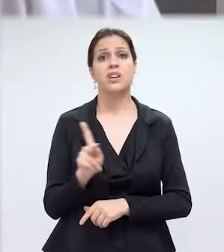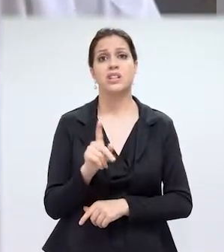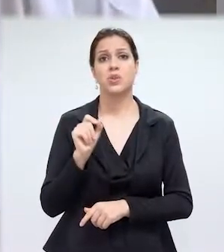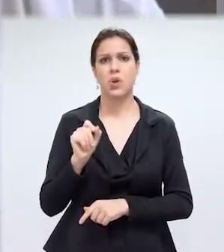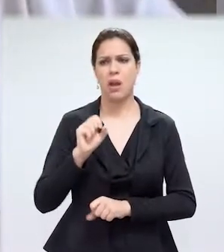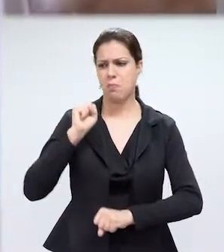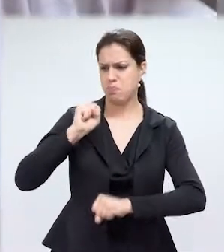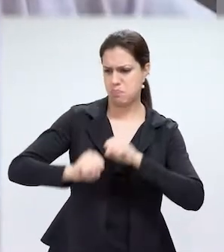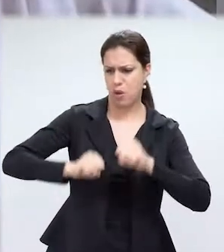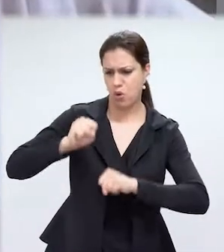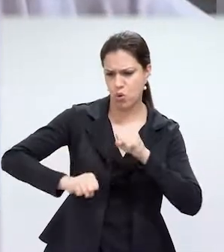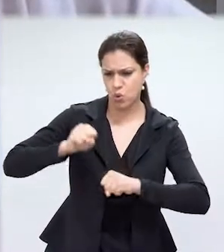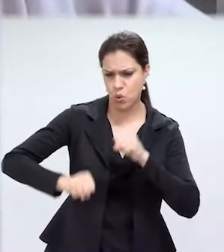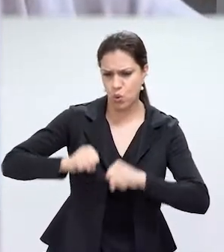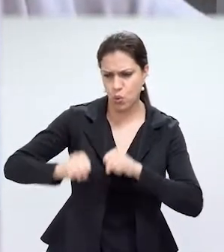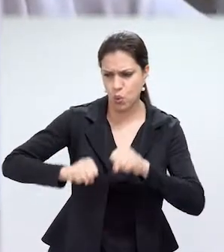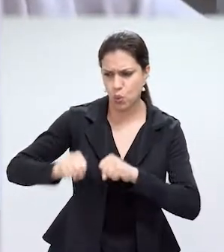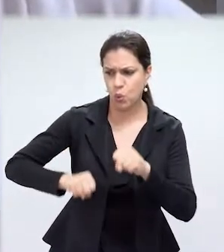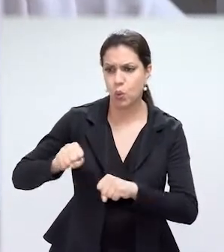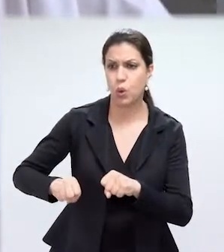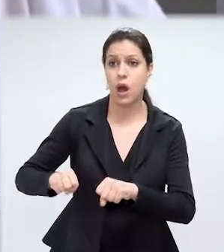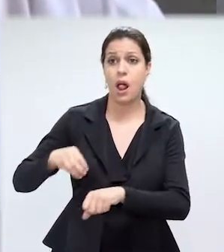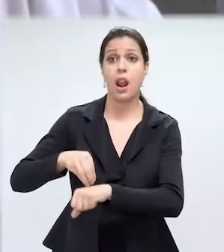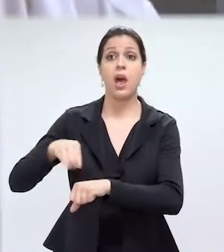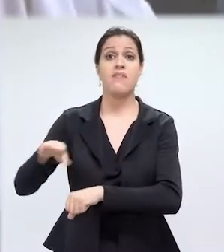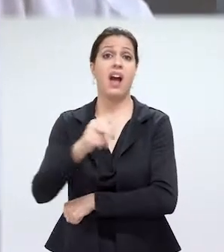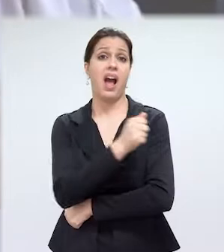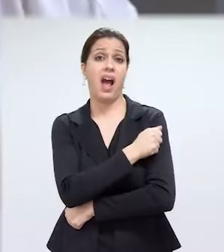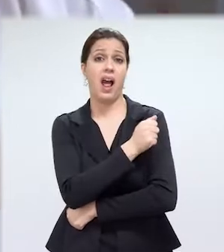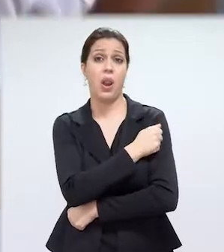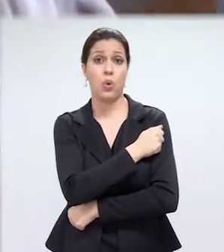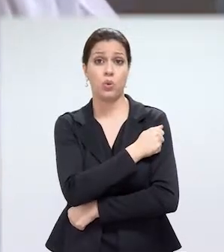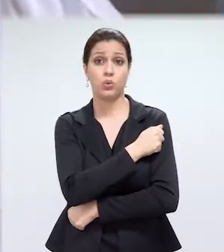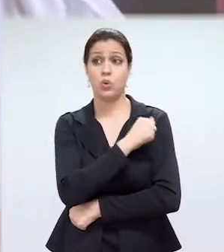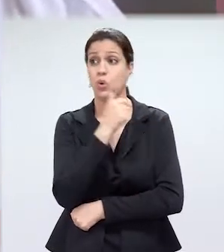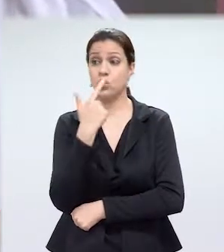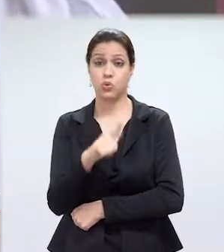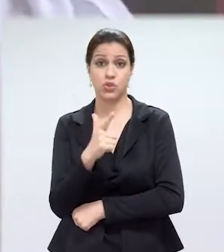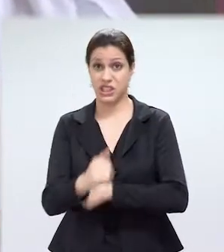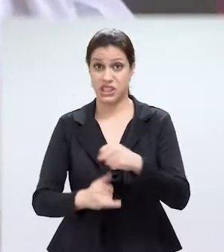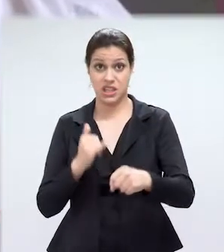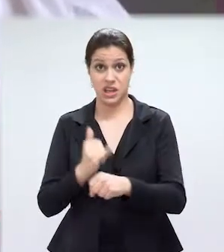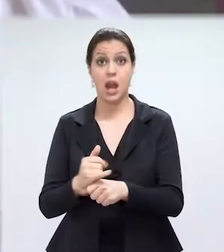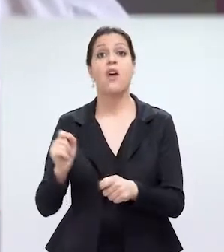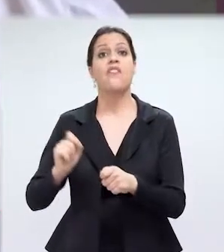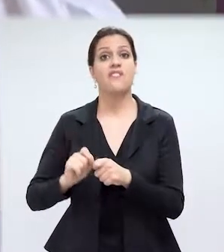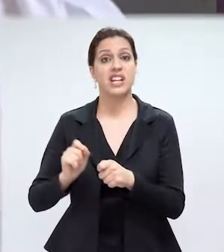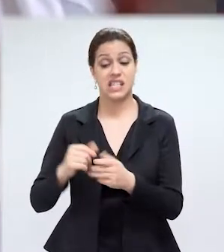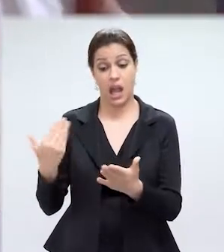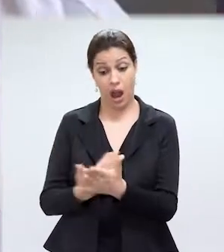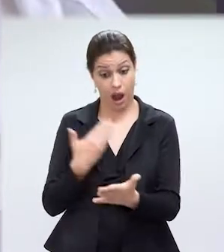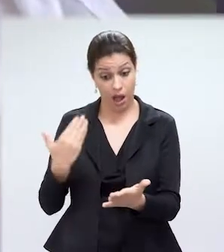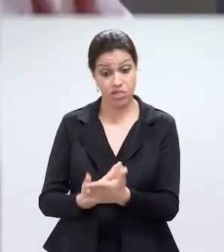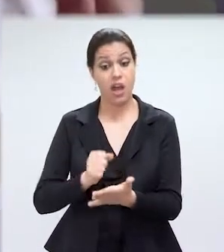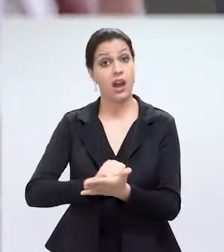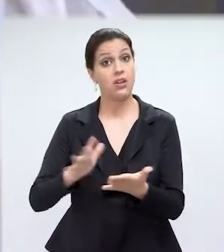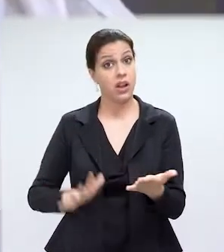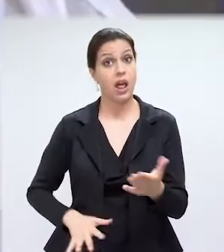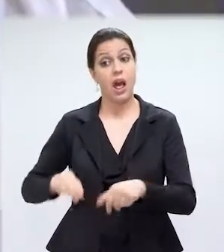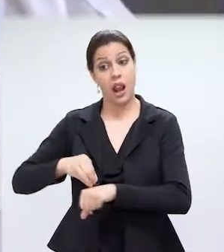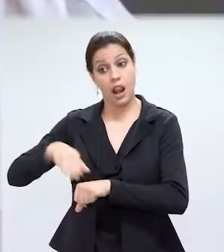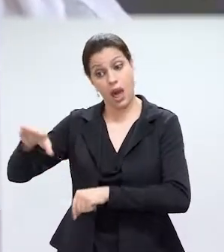pela TV? Professores saindo de bicicleta para levar os alunos que não tinham acesso, eles faziam